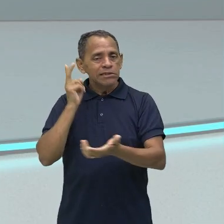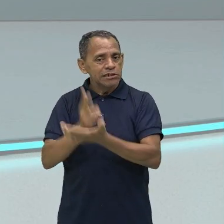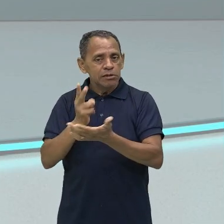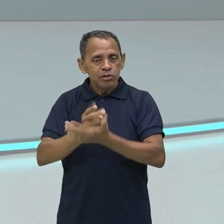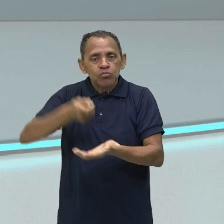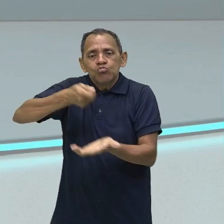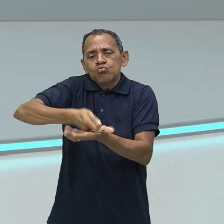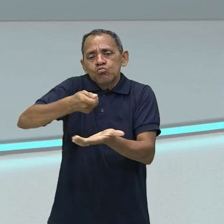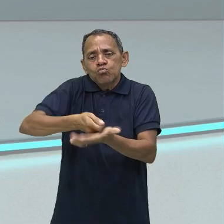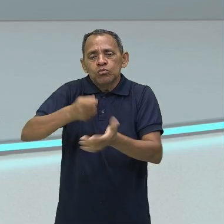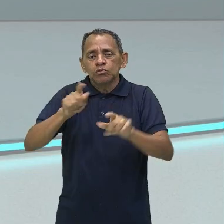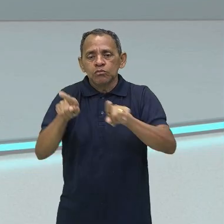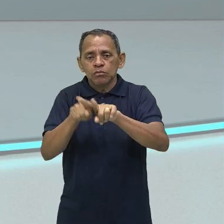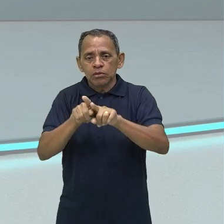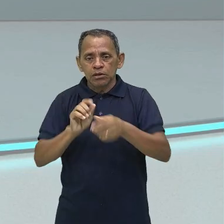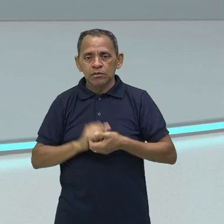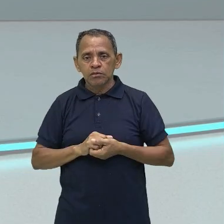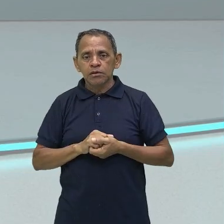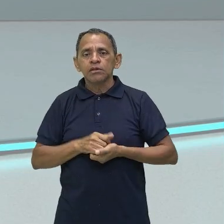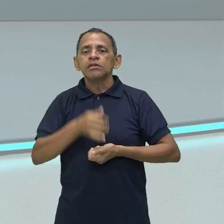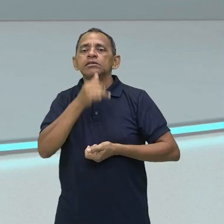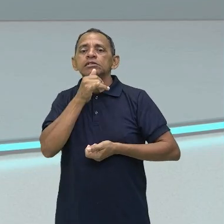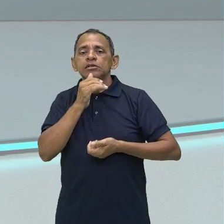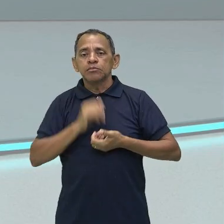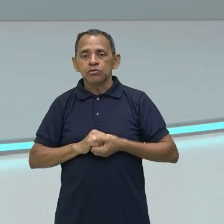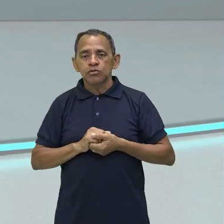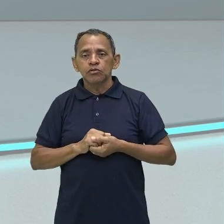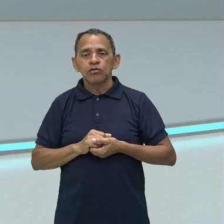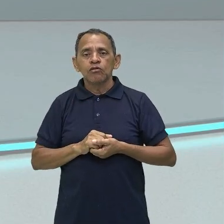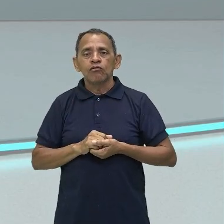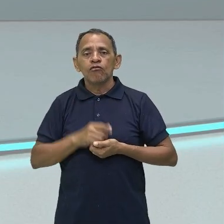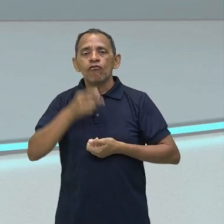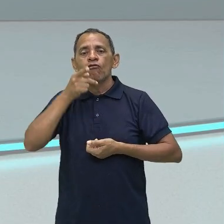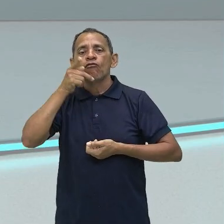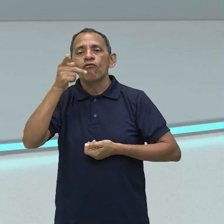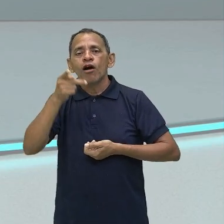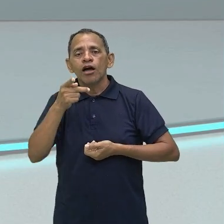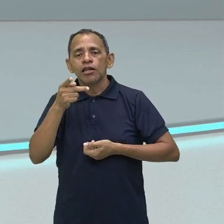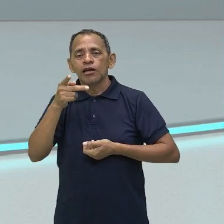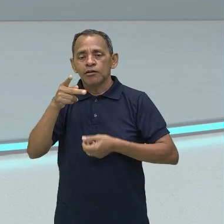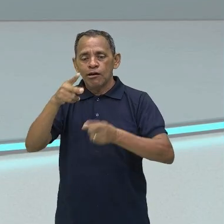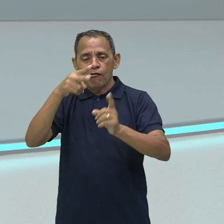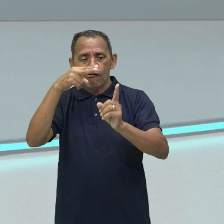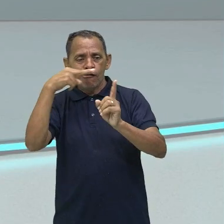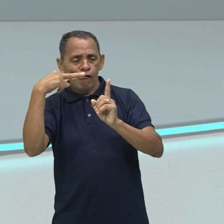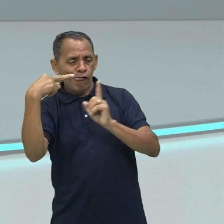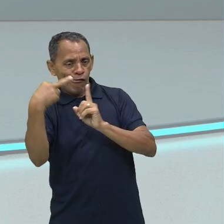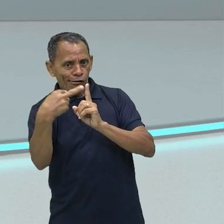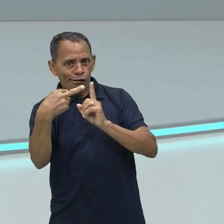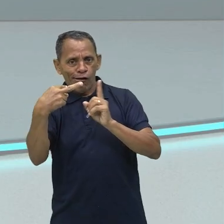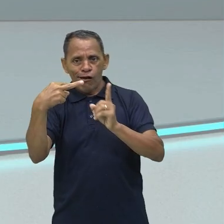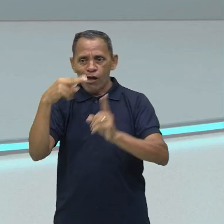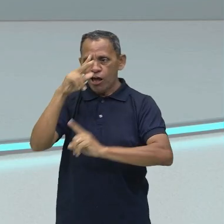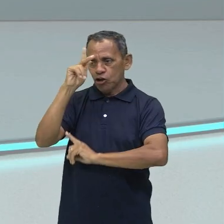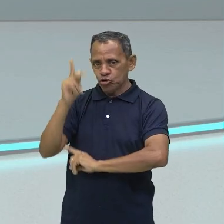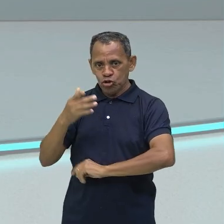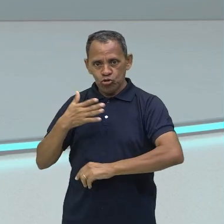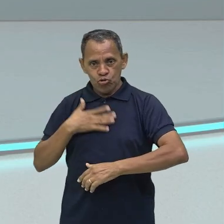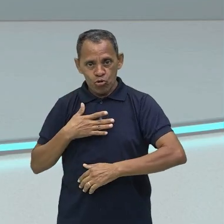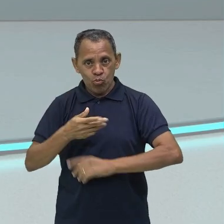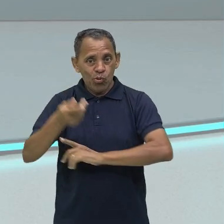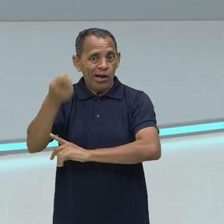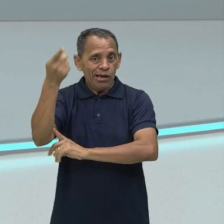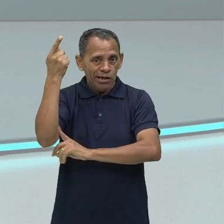imposição. Por exemplo, quando a gente fala de olhar a história do corpo,